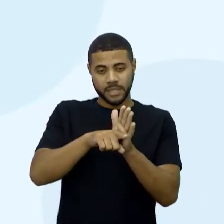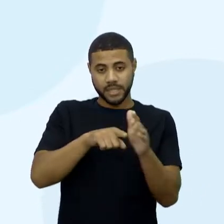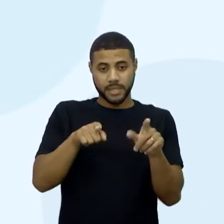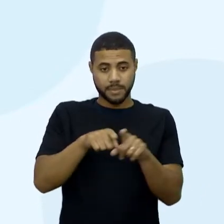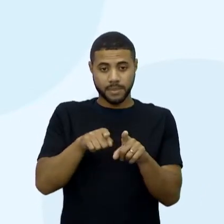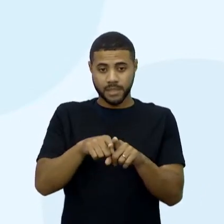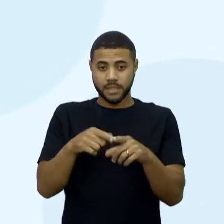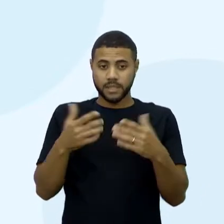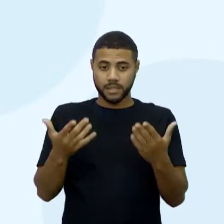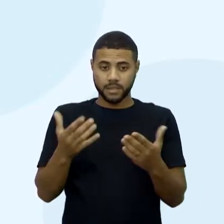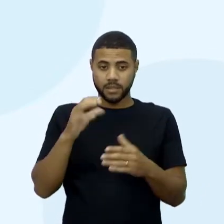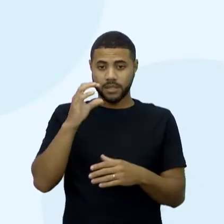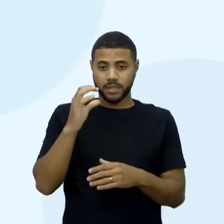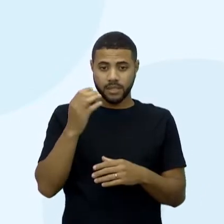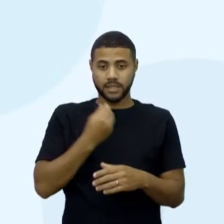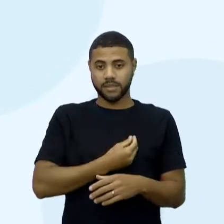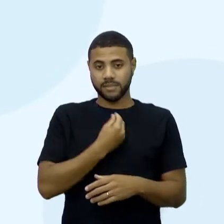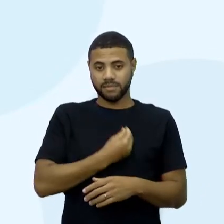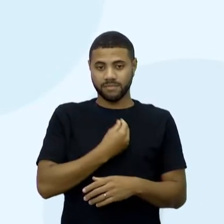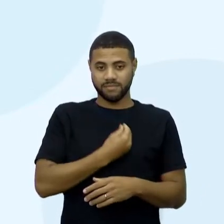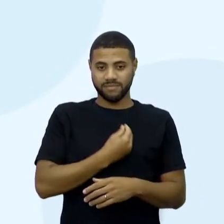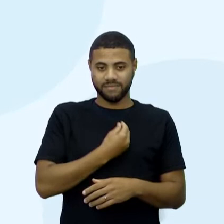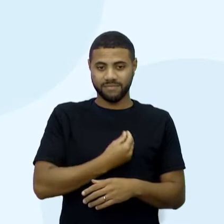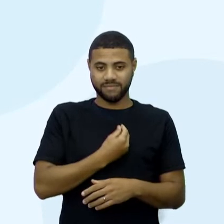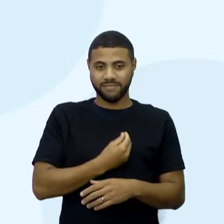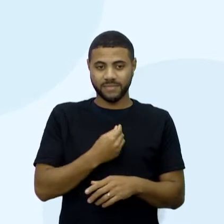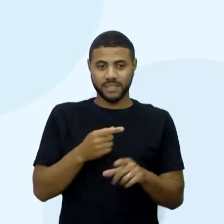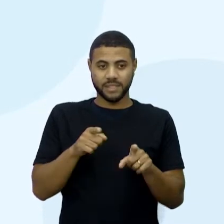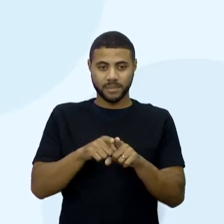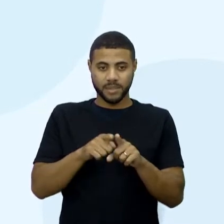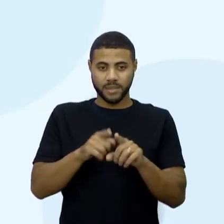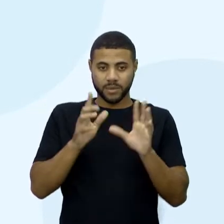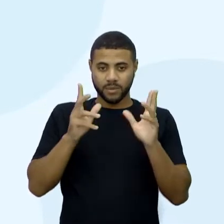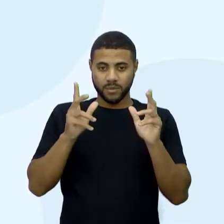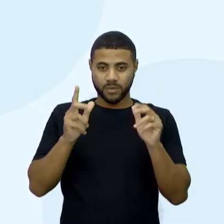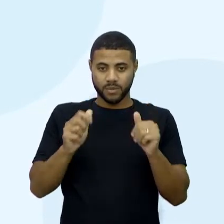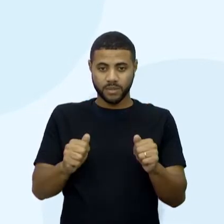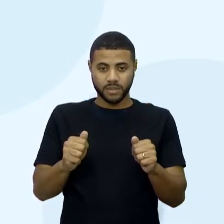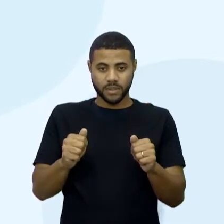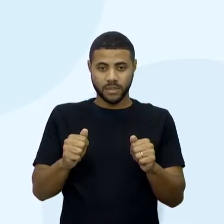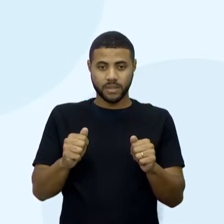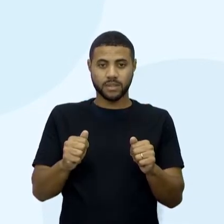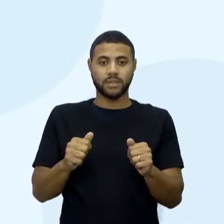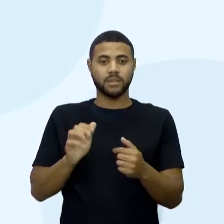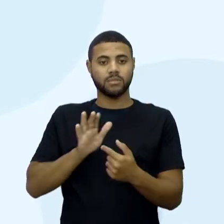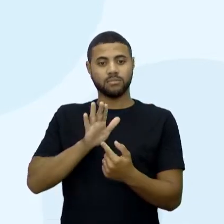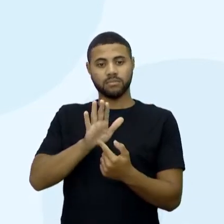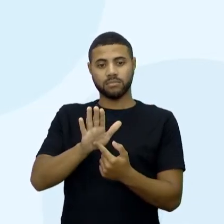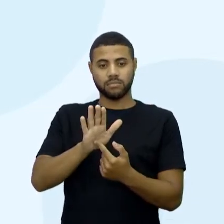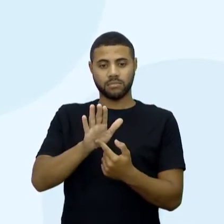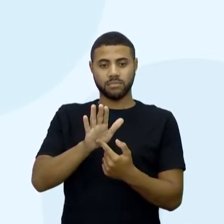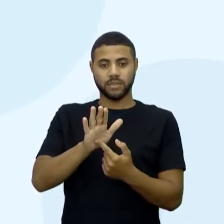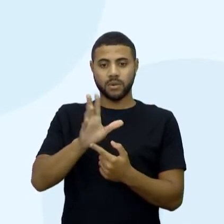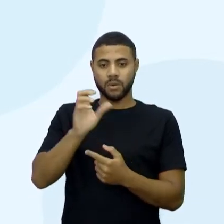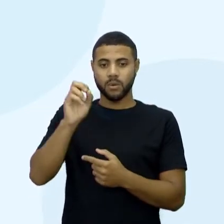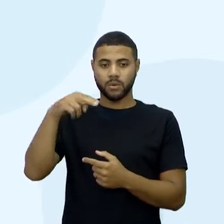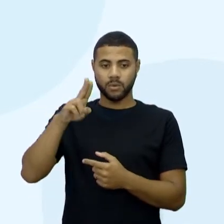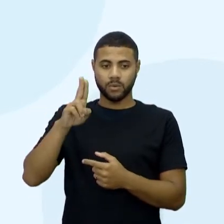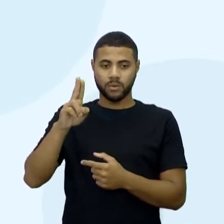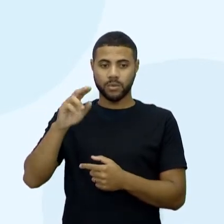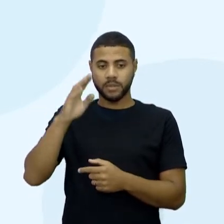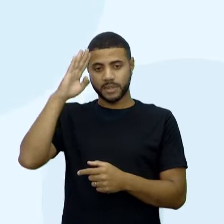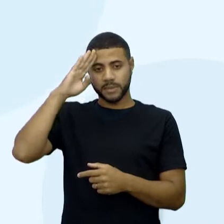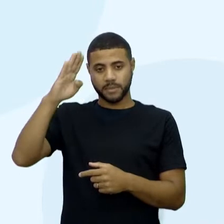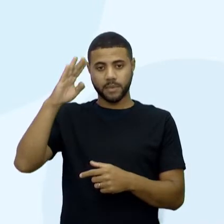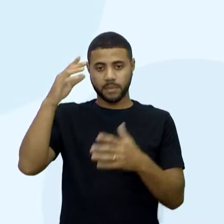pesquisas em ciências da vida, por tudo isso, proclama a ONU os